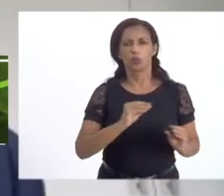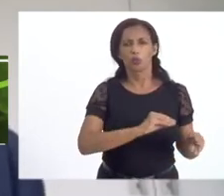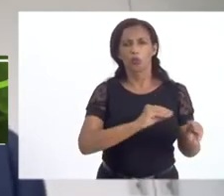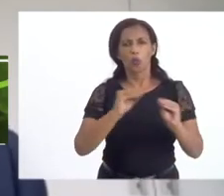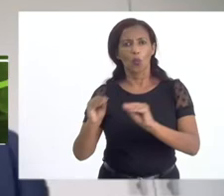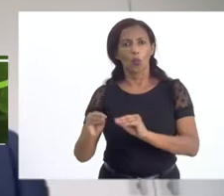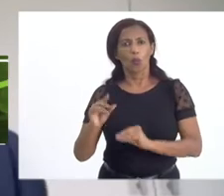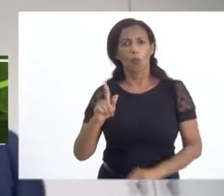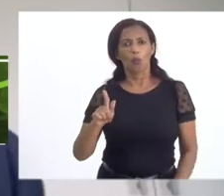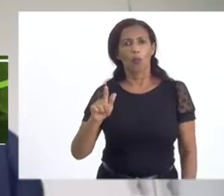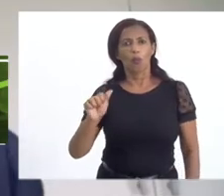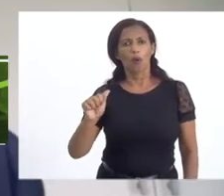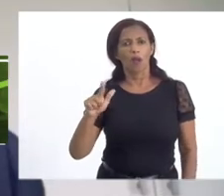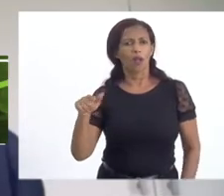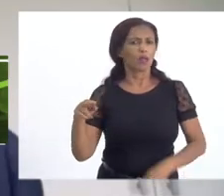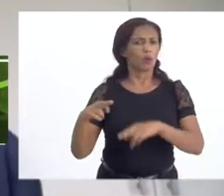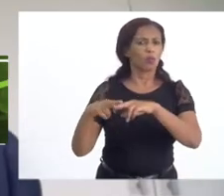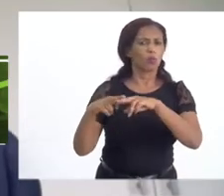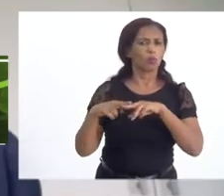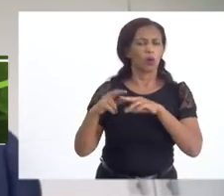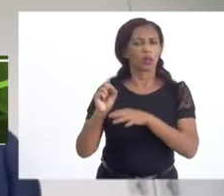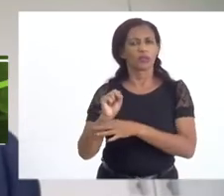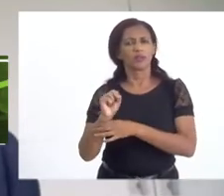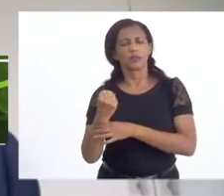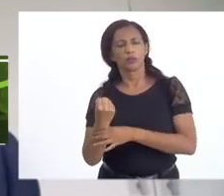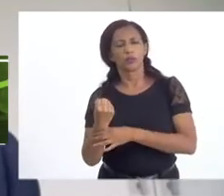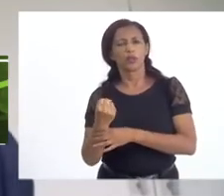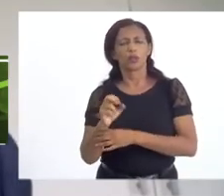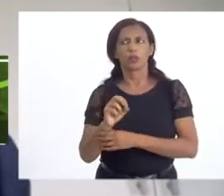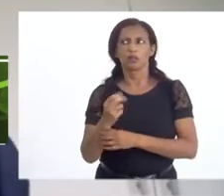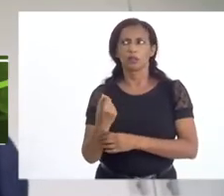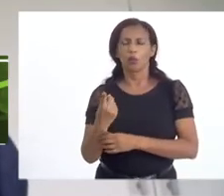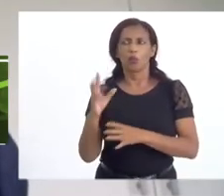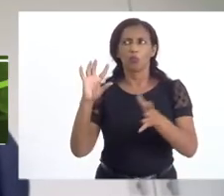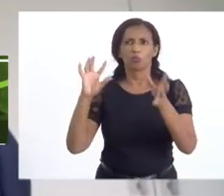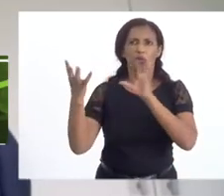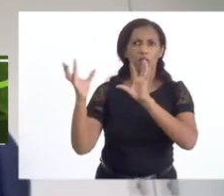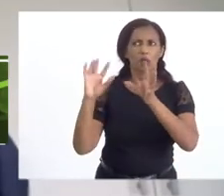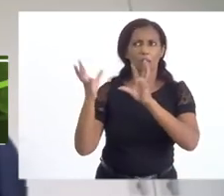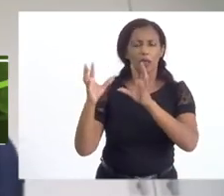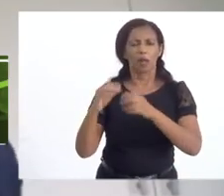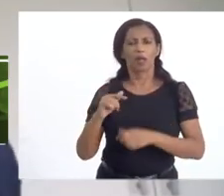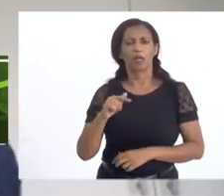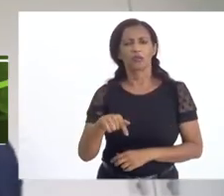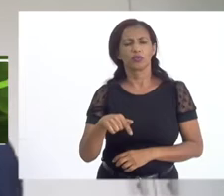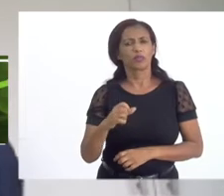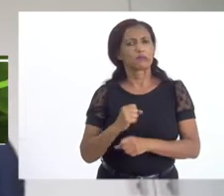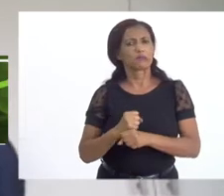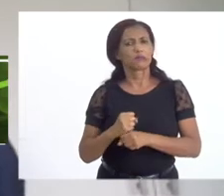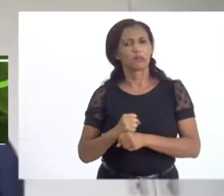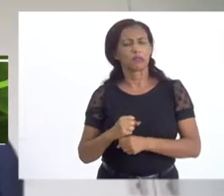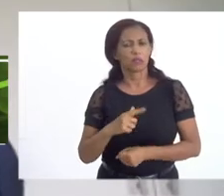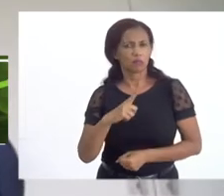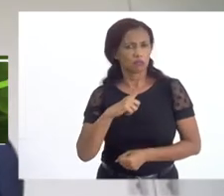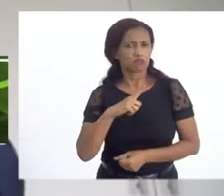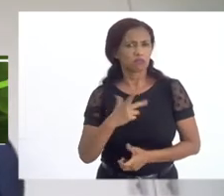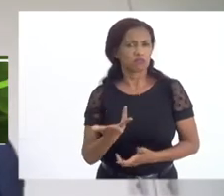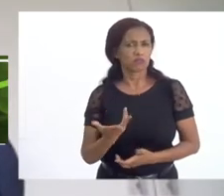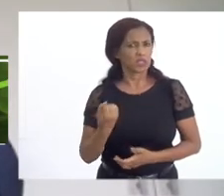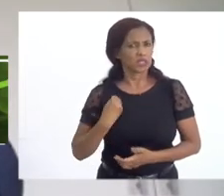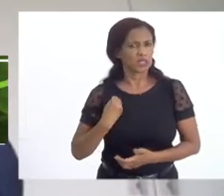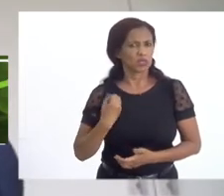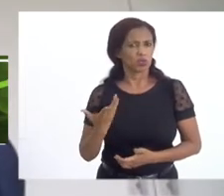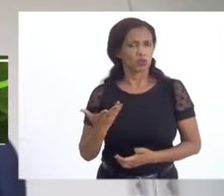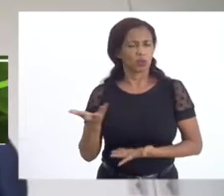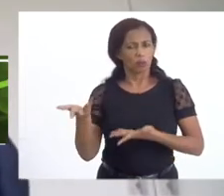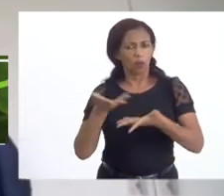para o Galeão por algum motivo de segurança ou climático nesse último ano. Se ele teria esse número